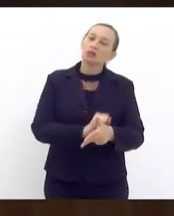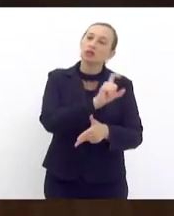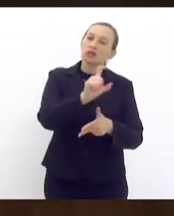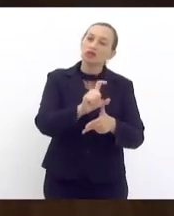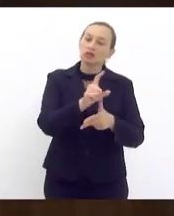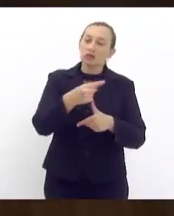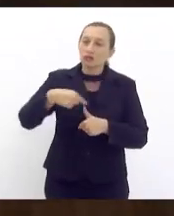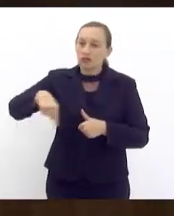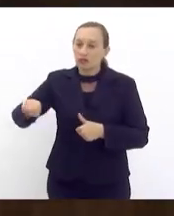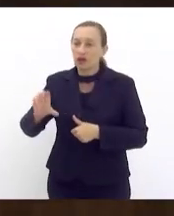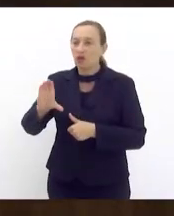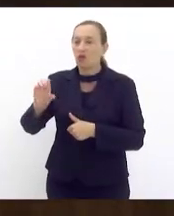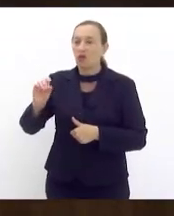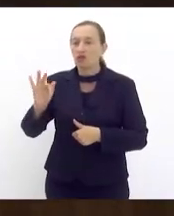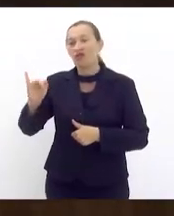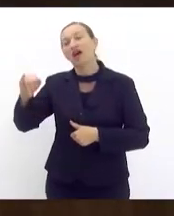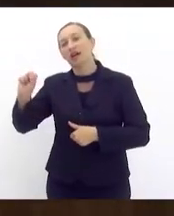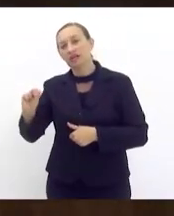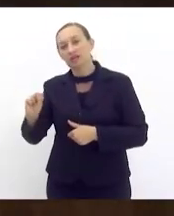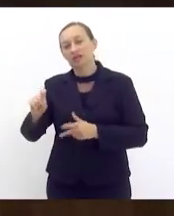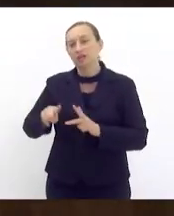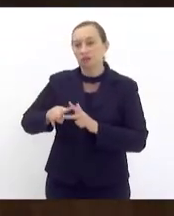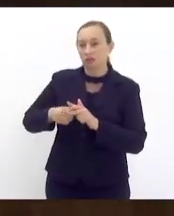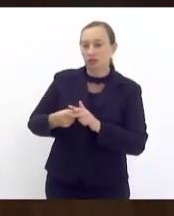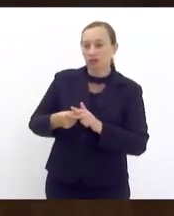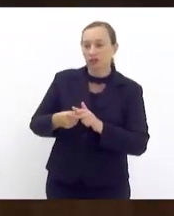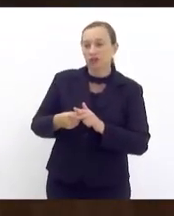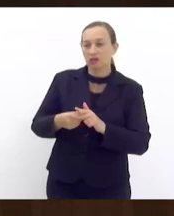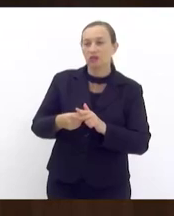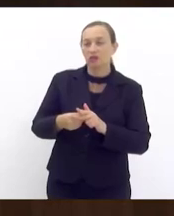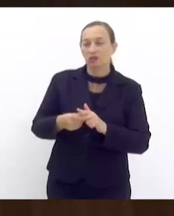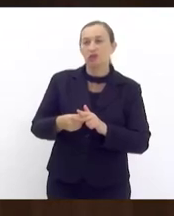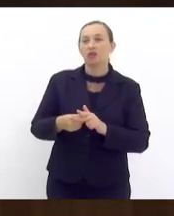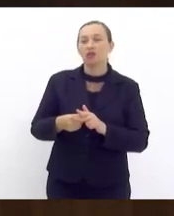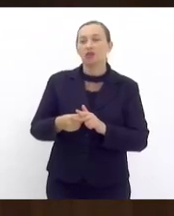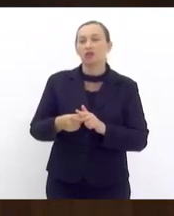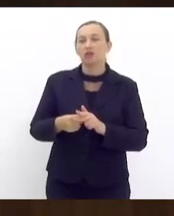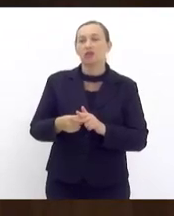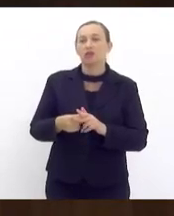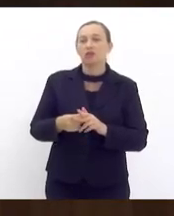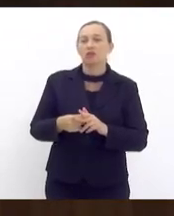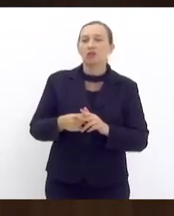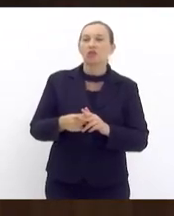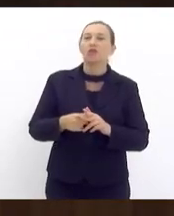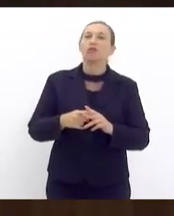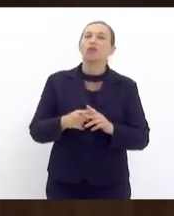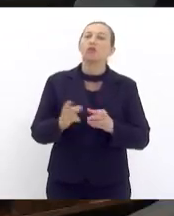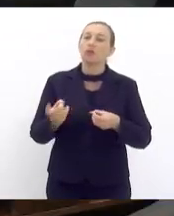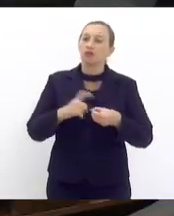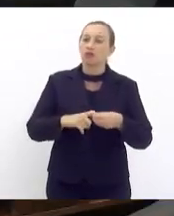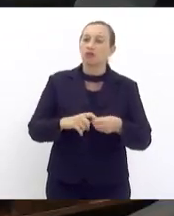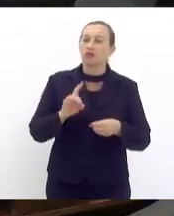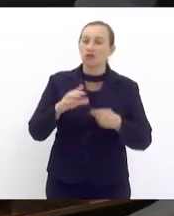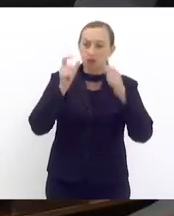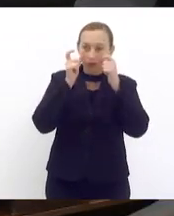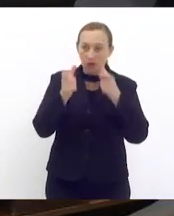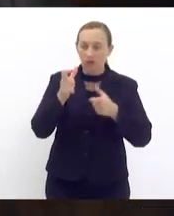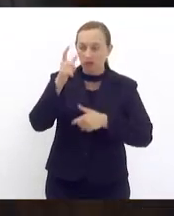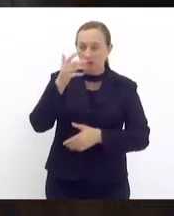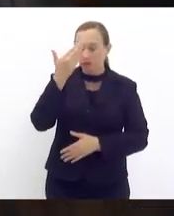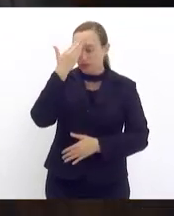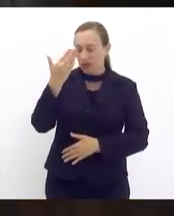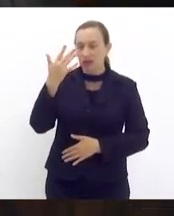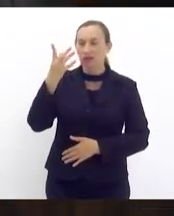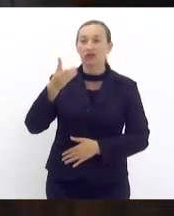uma alteração nos convênios são um alerta Obrigado meu nome